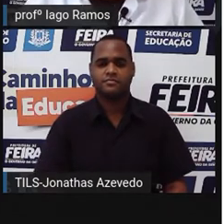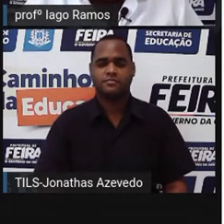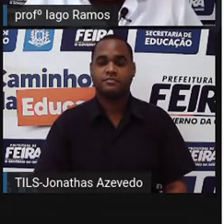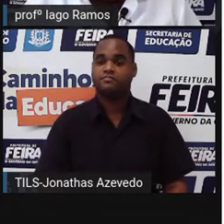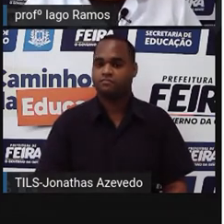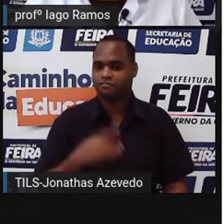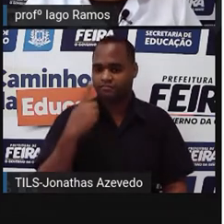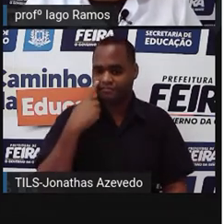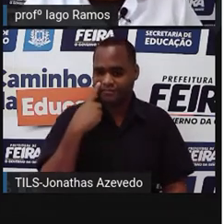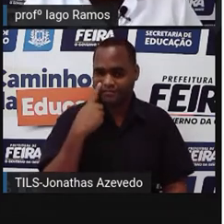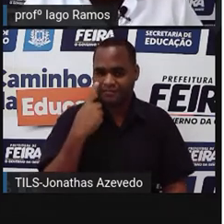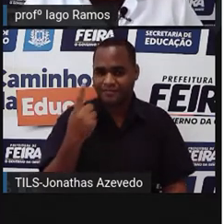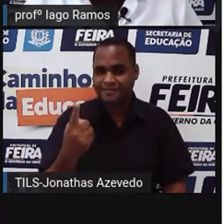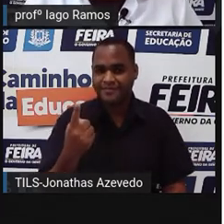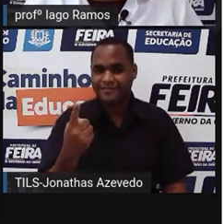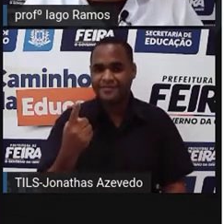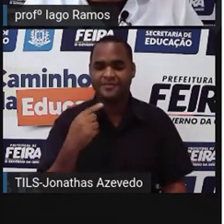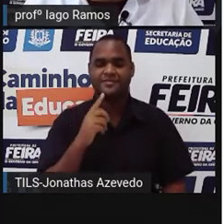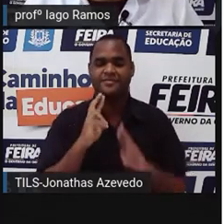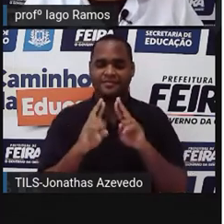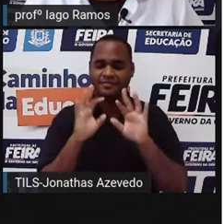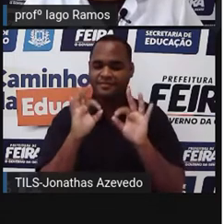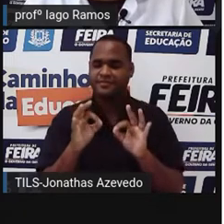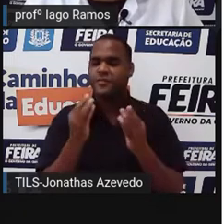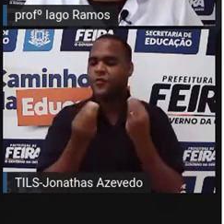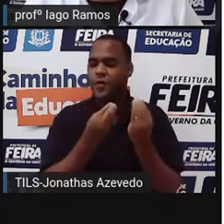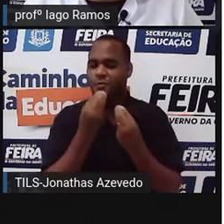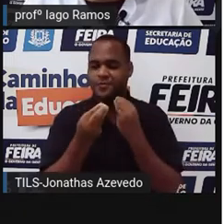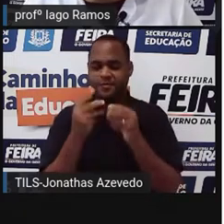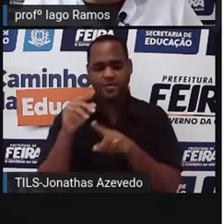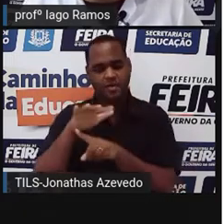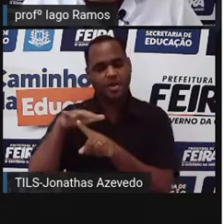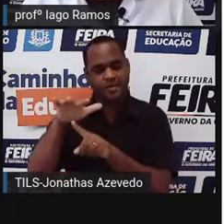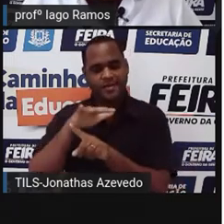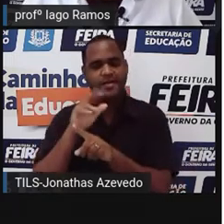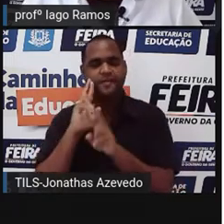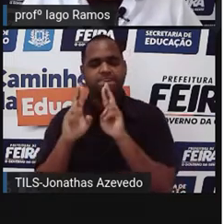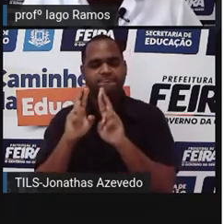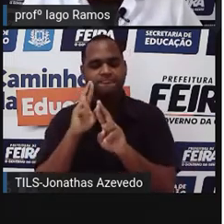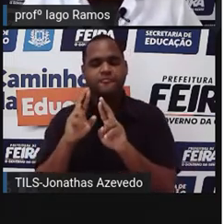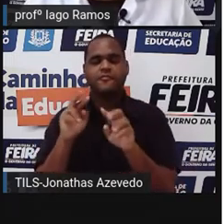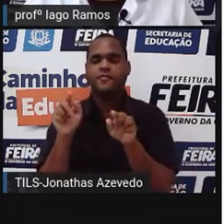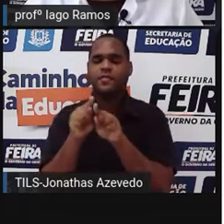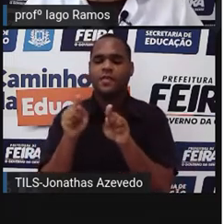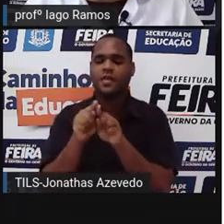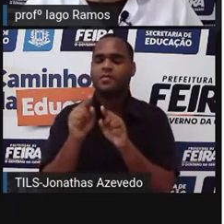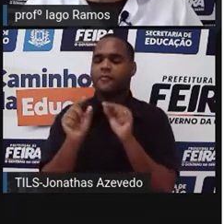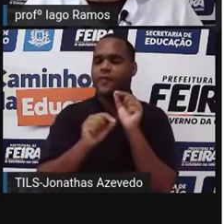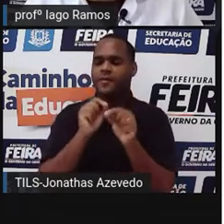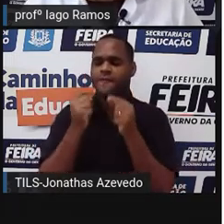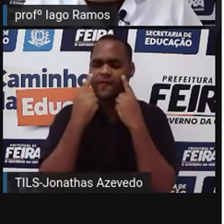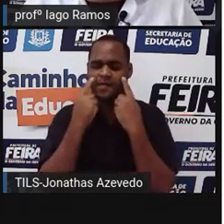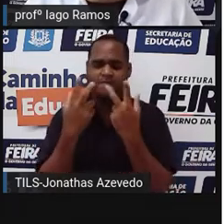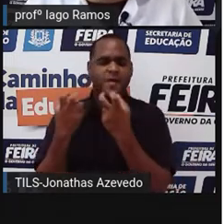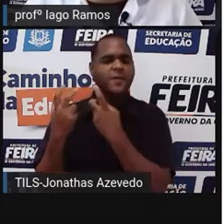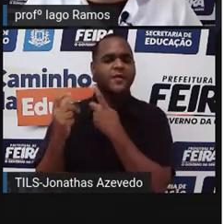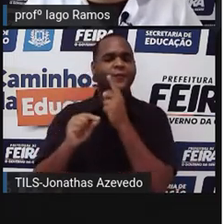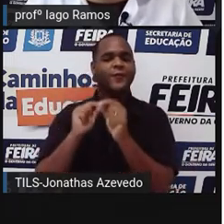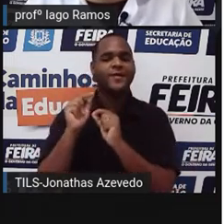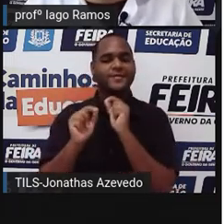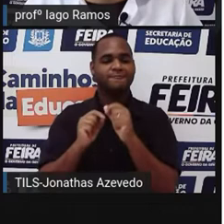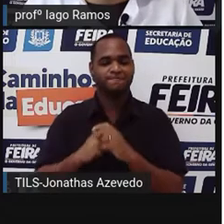Dá uma olhadinha nos resultados dessas áreas e tenta perceber alguma coisa.